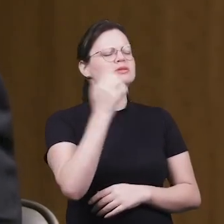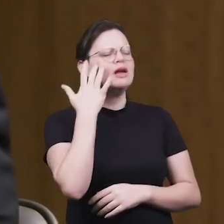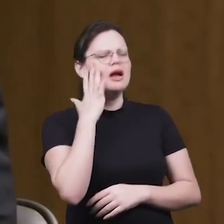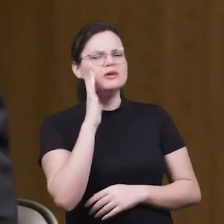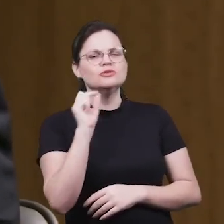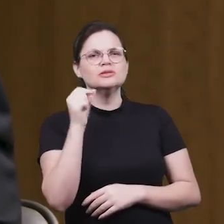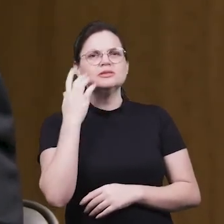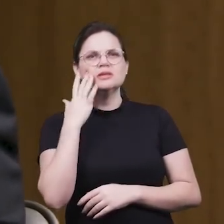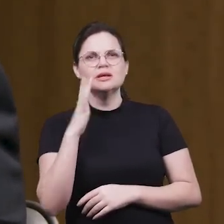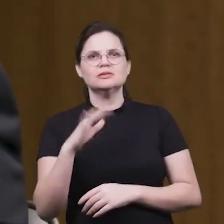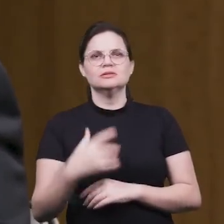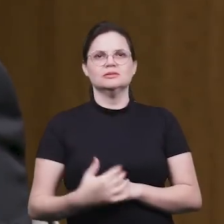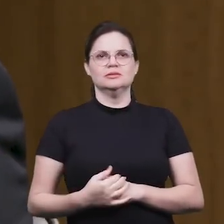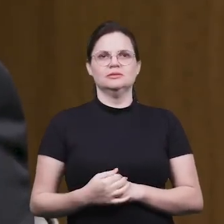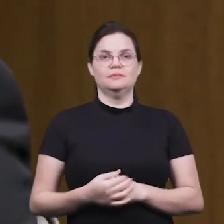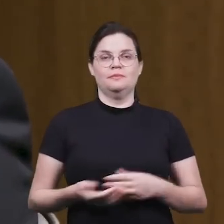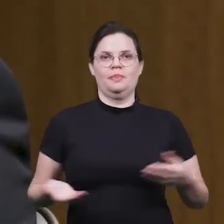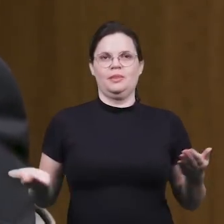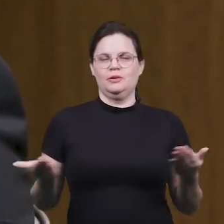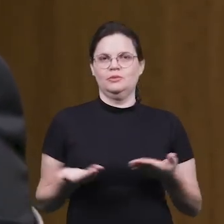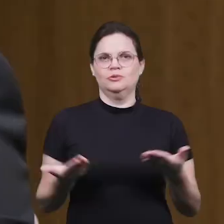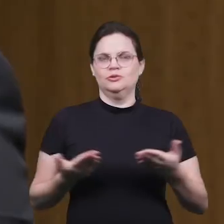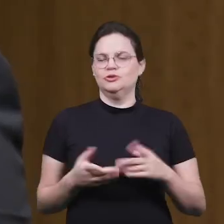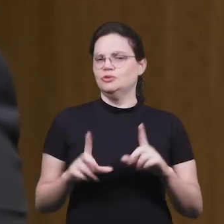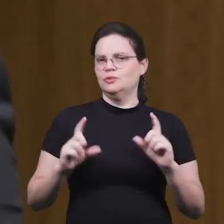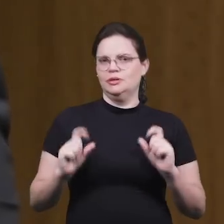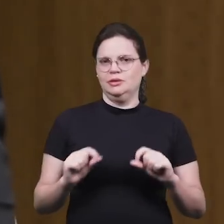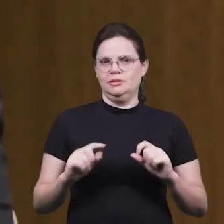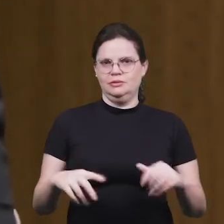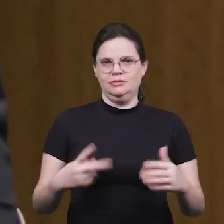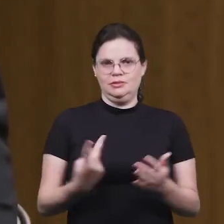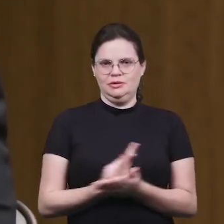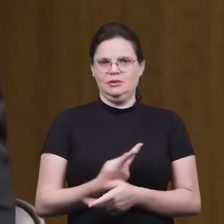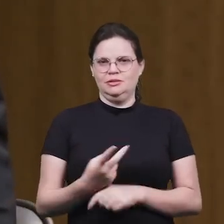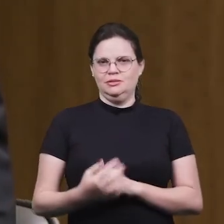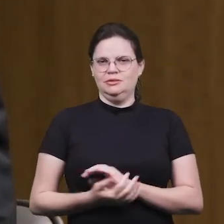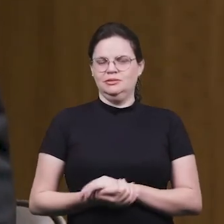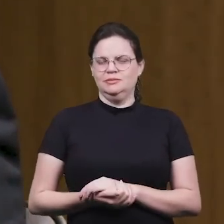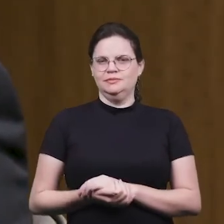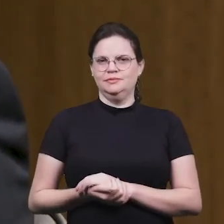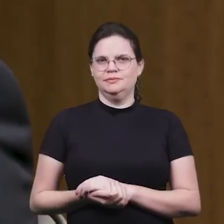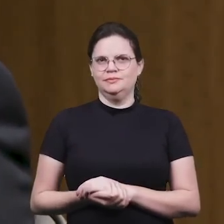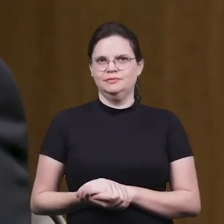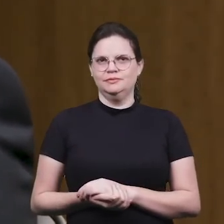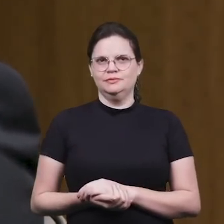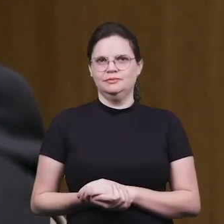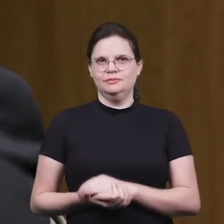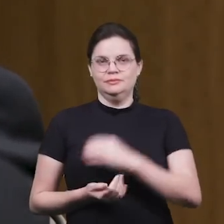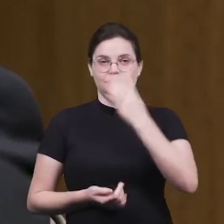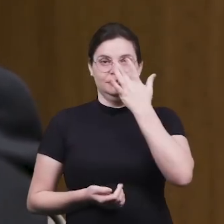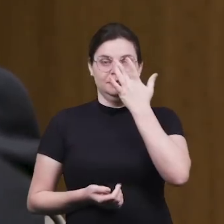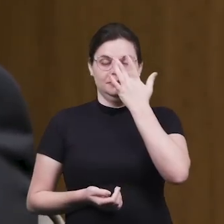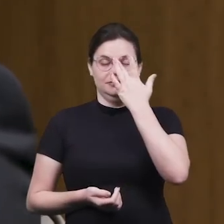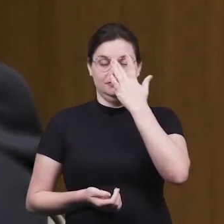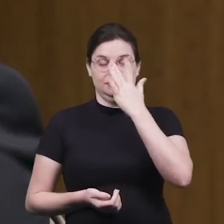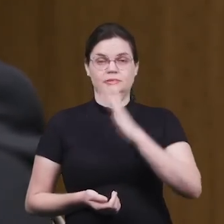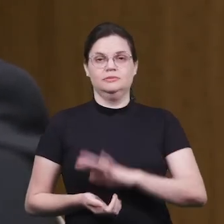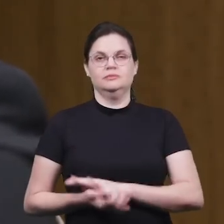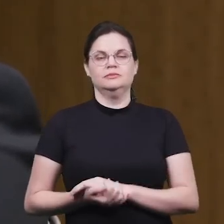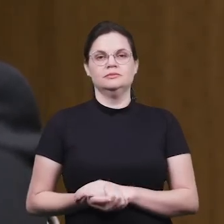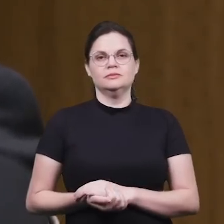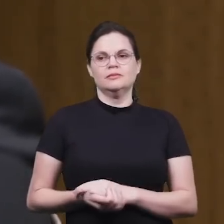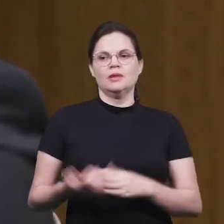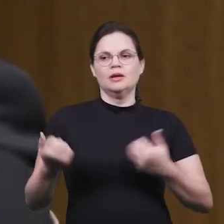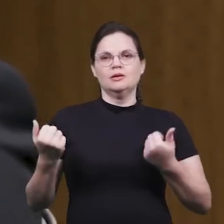melhor fazer. Hoje, o jovem, ele, ao contrário de nós, que quando naquela época a gente escolhia